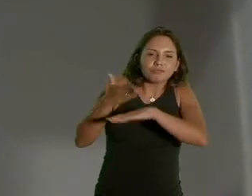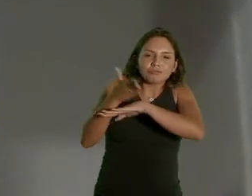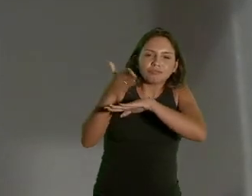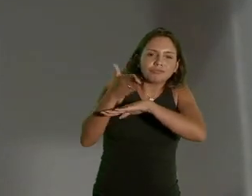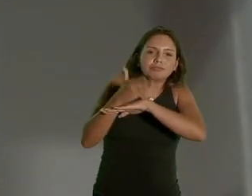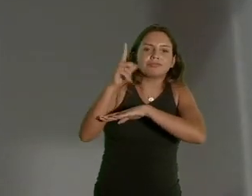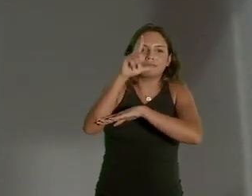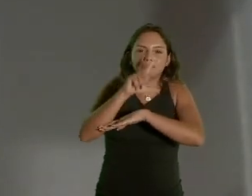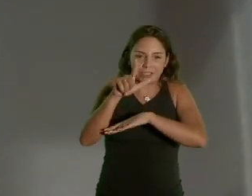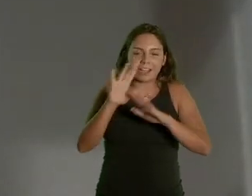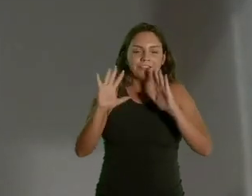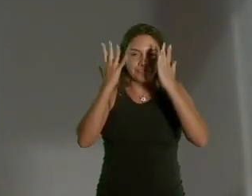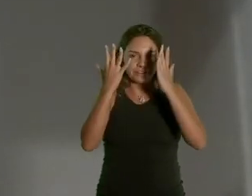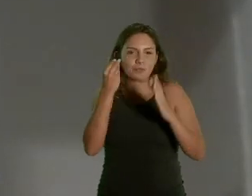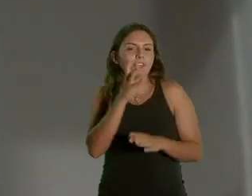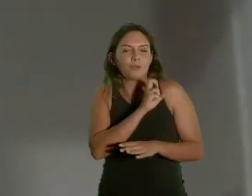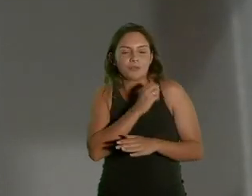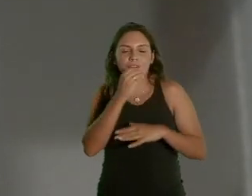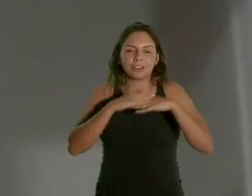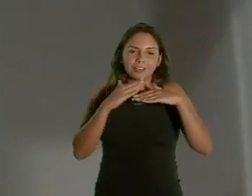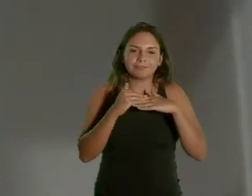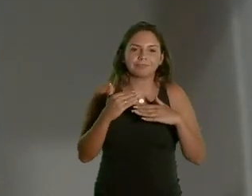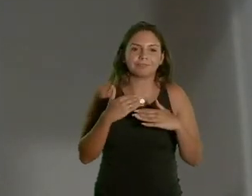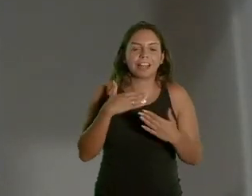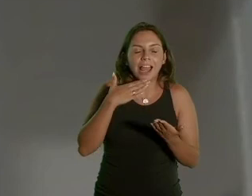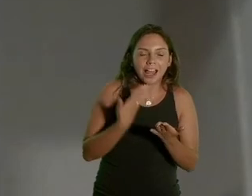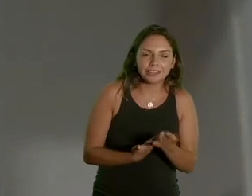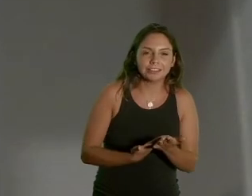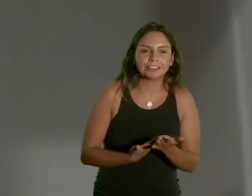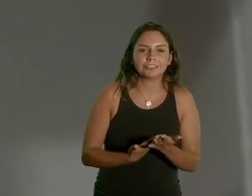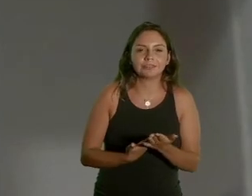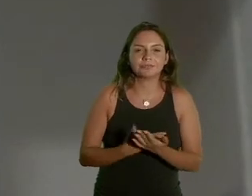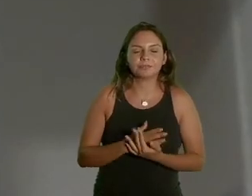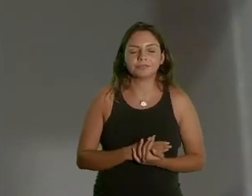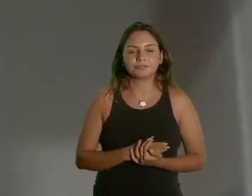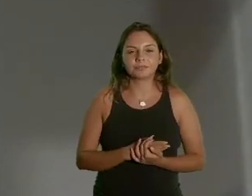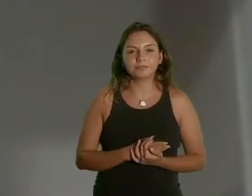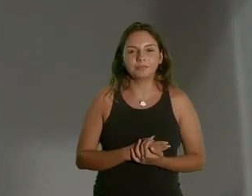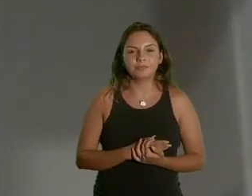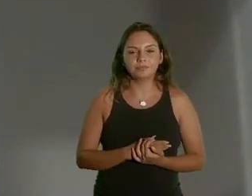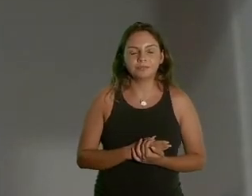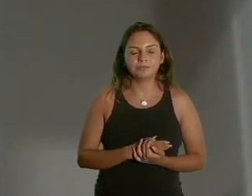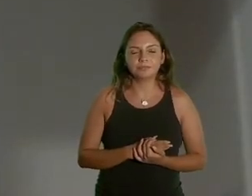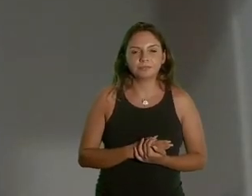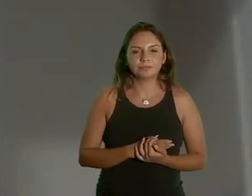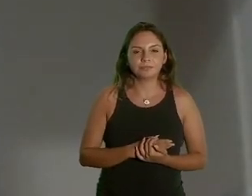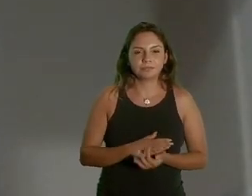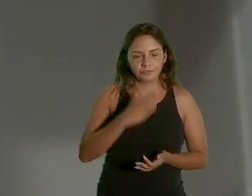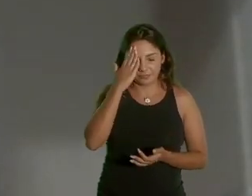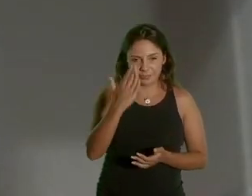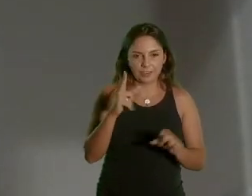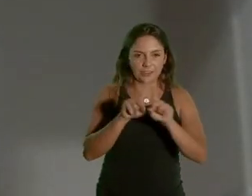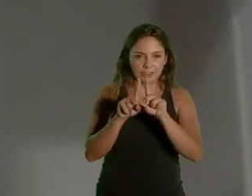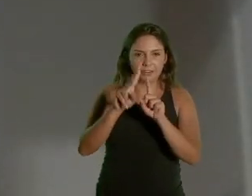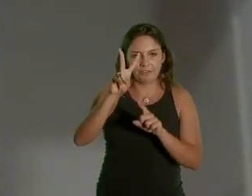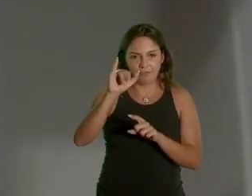maior carinho, com maior amor, e que me fascina tanto, e do qual hoje participo com muita alegria. Agradecer também